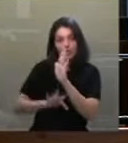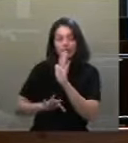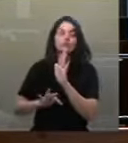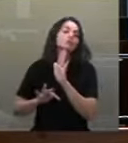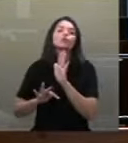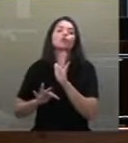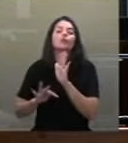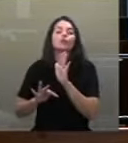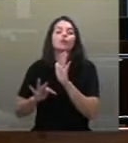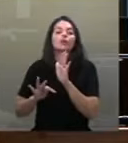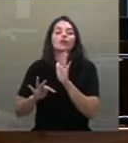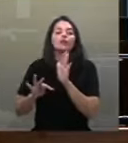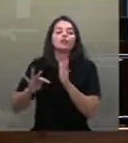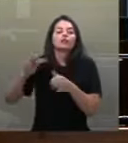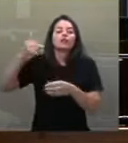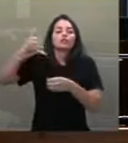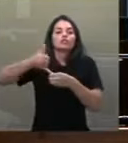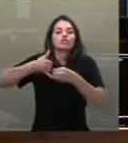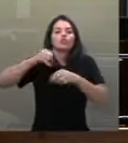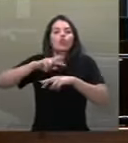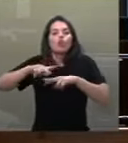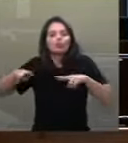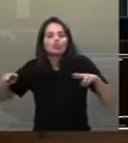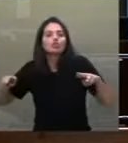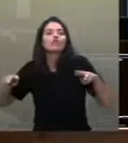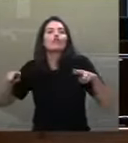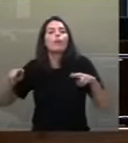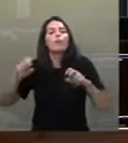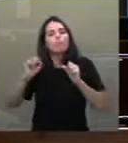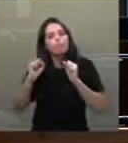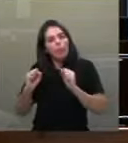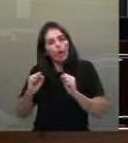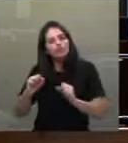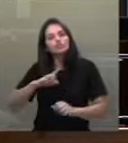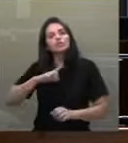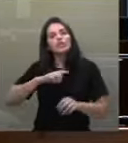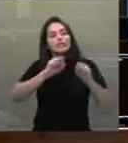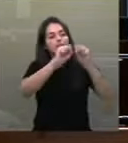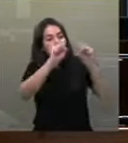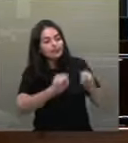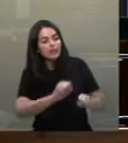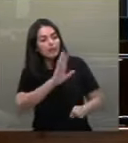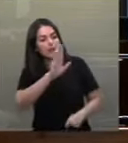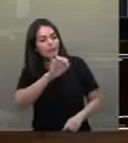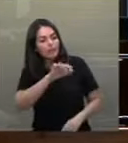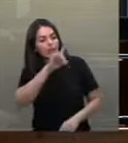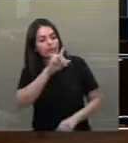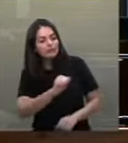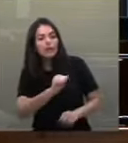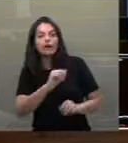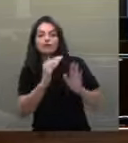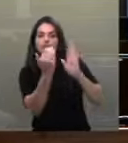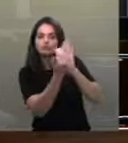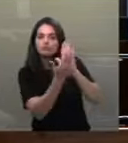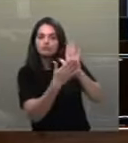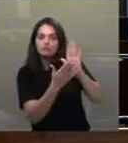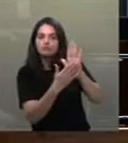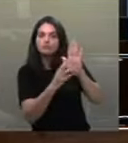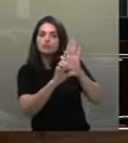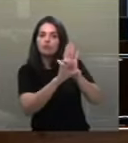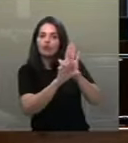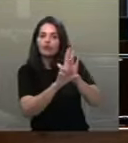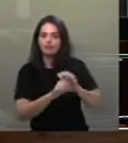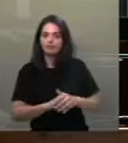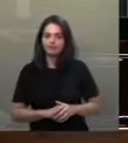de preços de combustíveis, CEP Combustíveis, que poderá contar com o sistema de bandas nos termos da regulação do Poder Executivo,